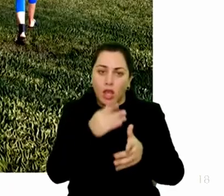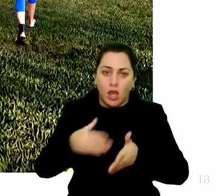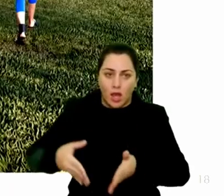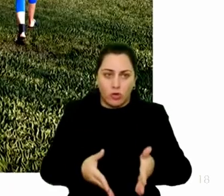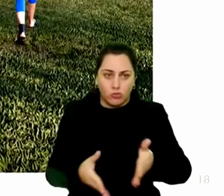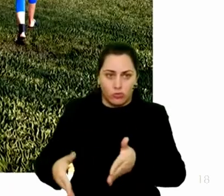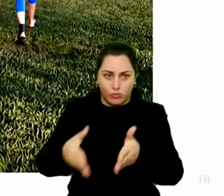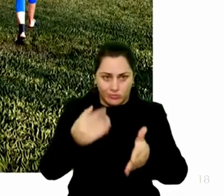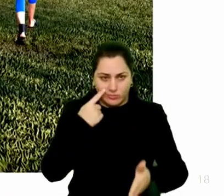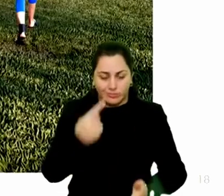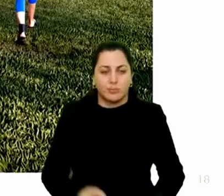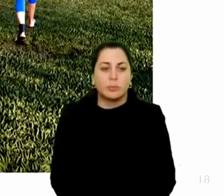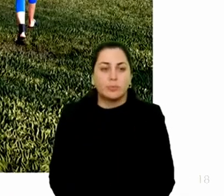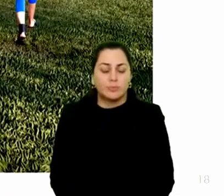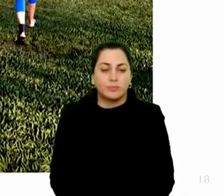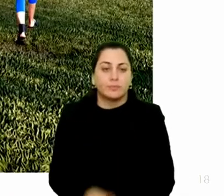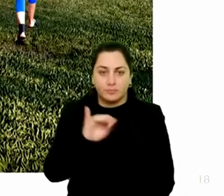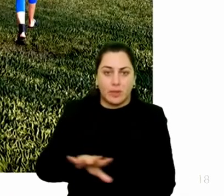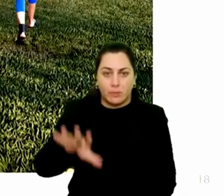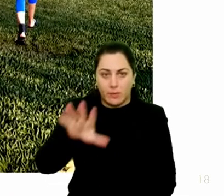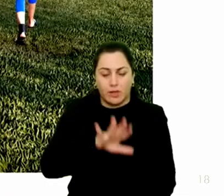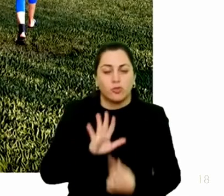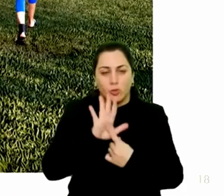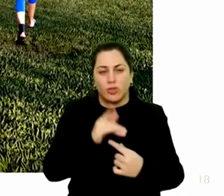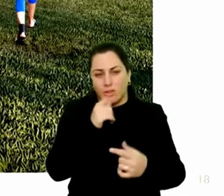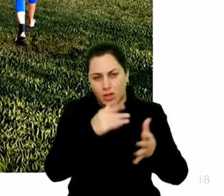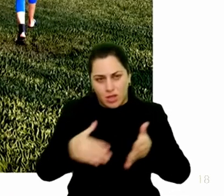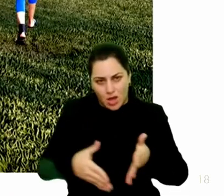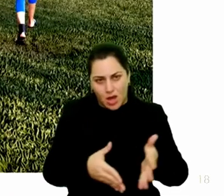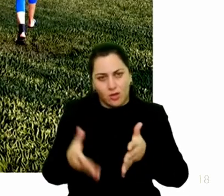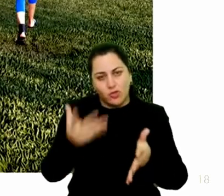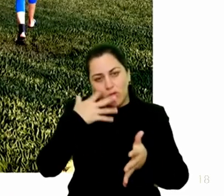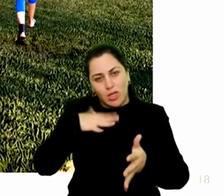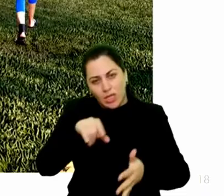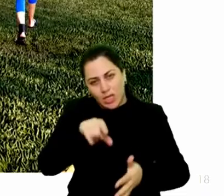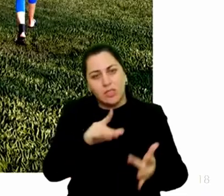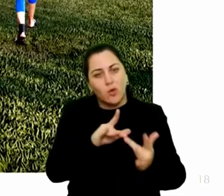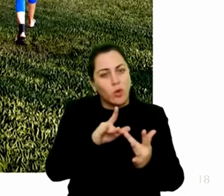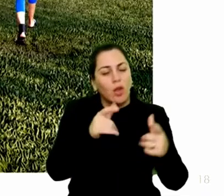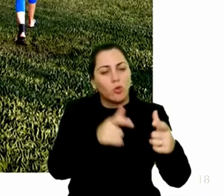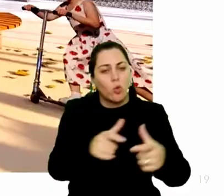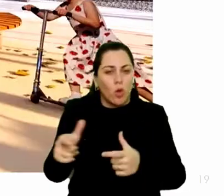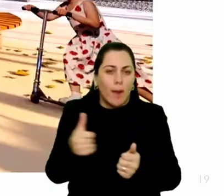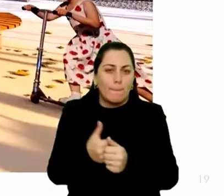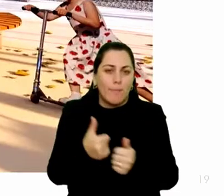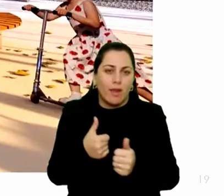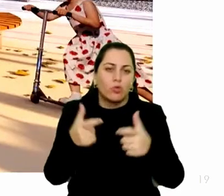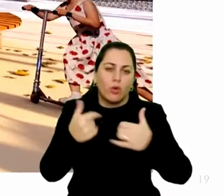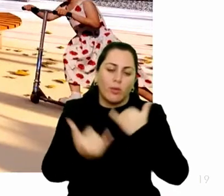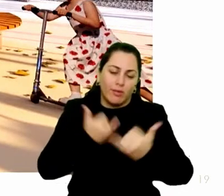percurso. Mais uma imagem do riacho e as crianças num contato com ela, próximo ao